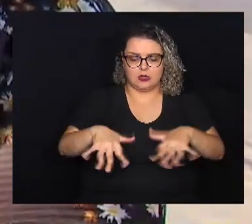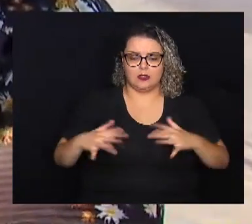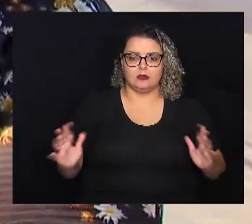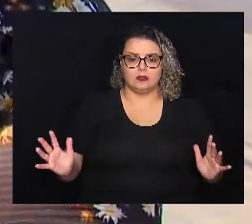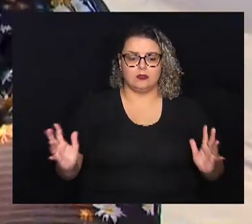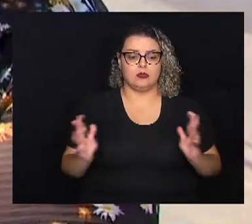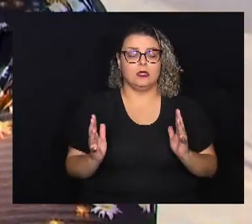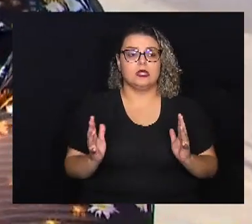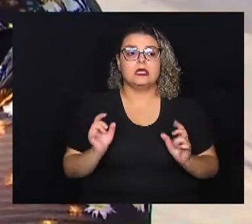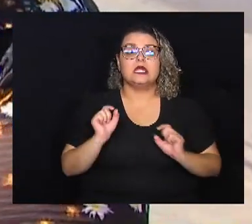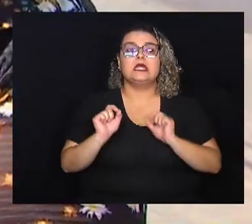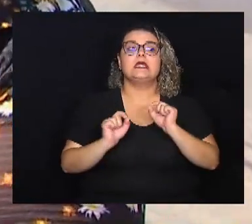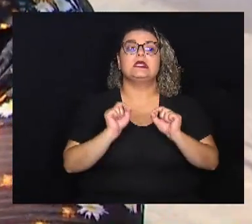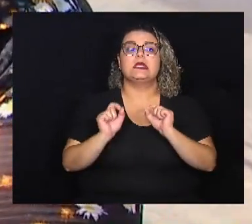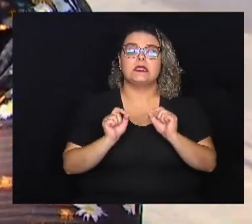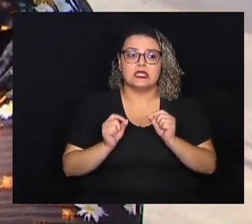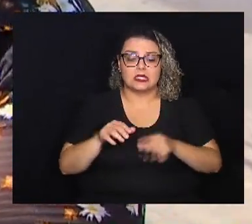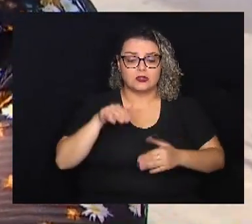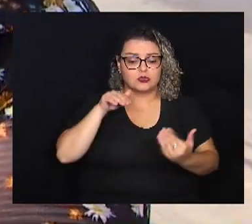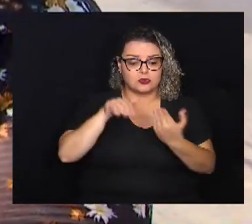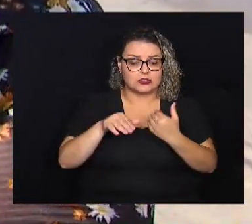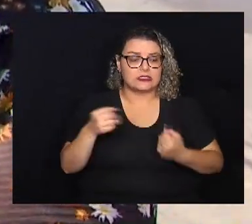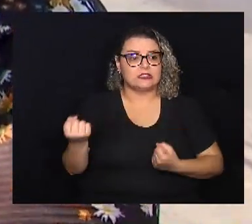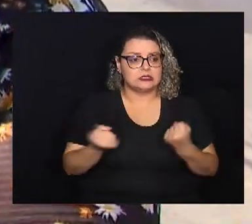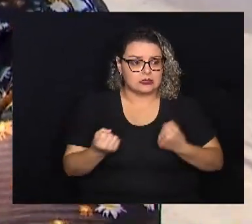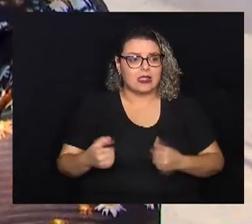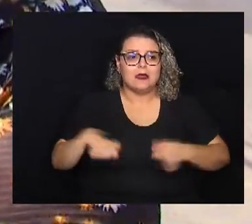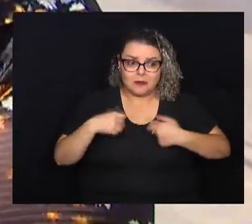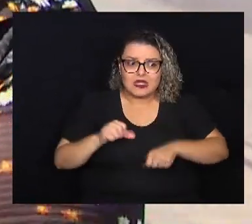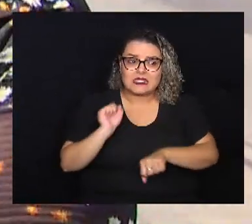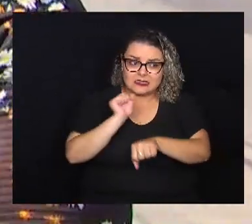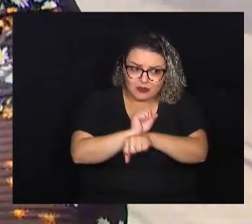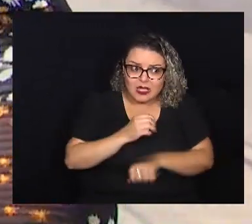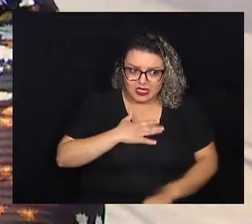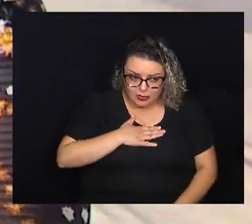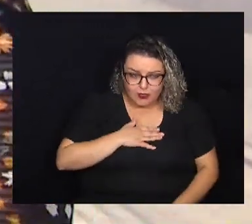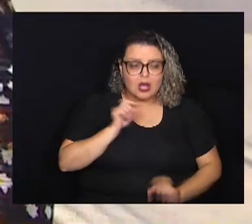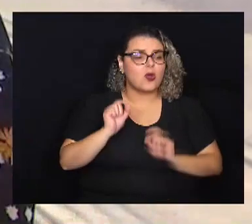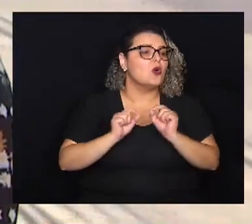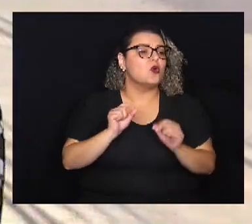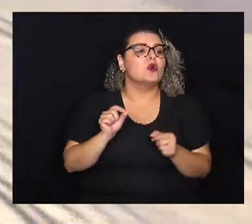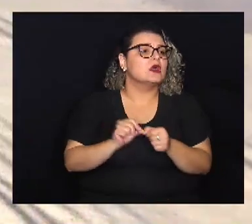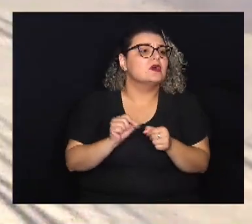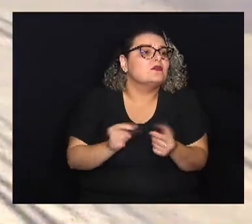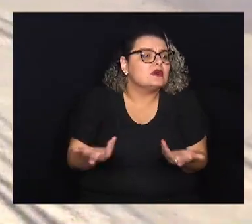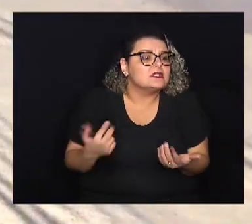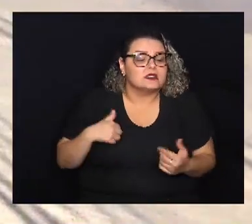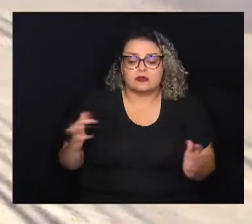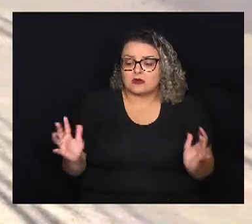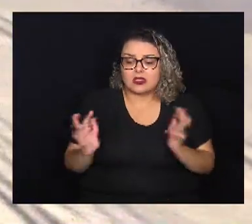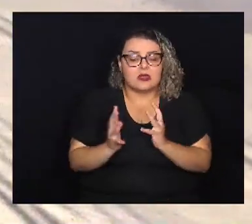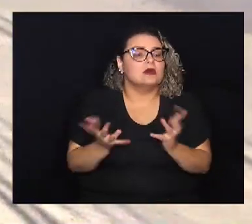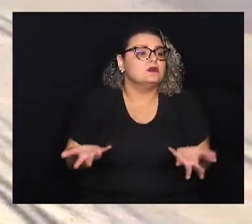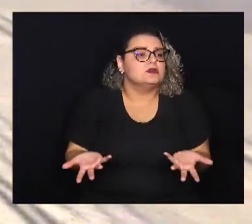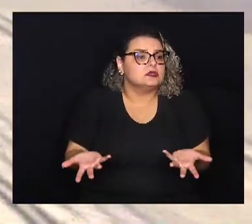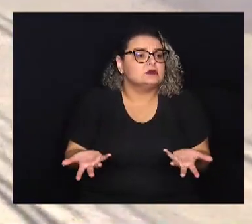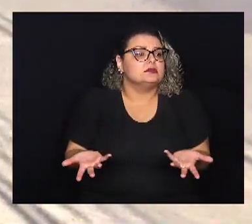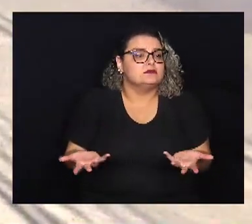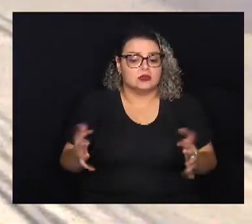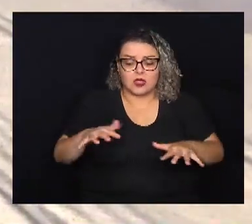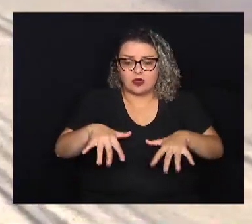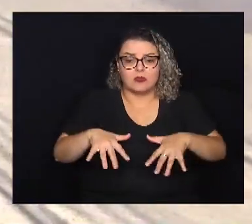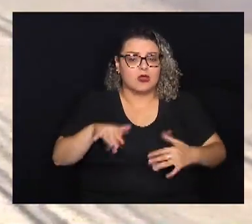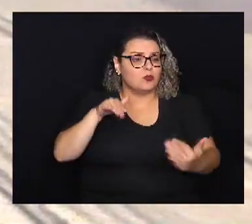quem está no trânsito dirigindo, ele tem que parar pra mim? O que eu faço se eu sou pedestre e estou atravessando uma via